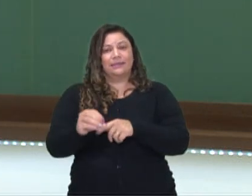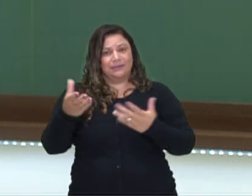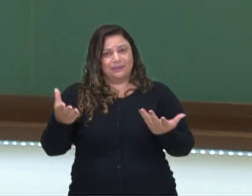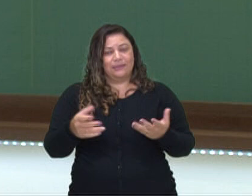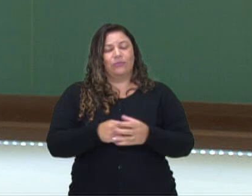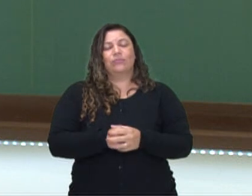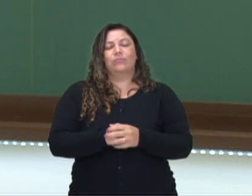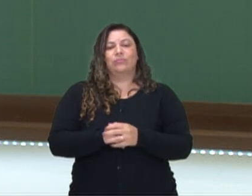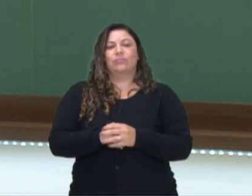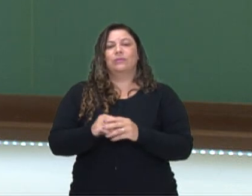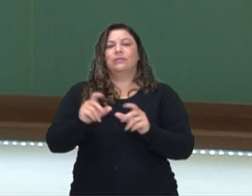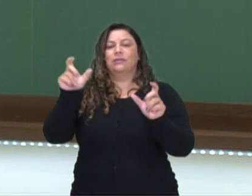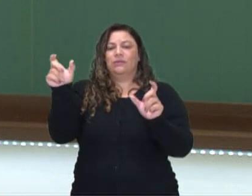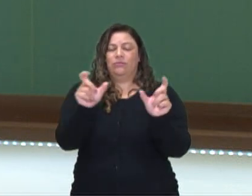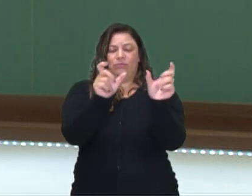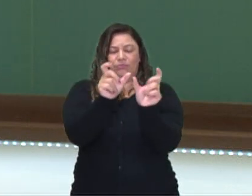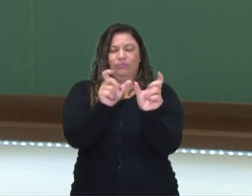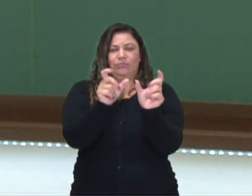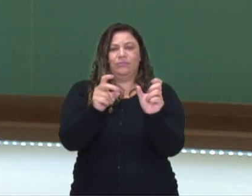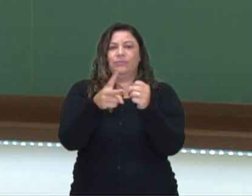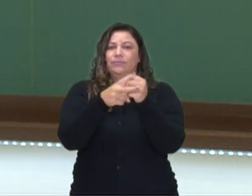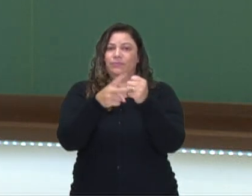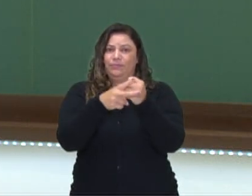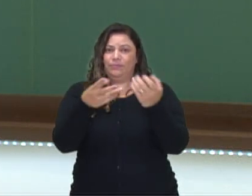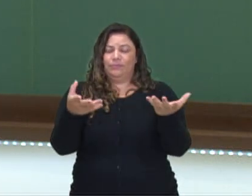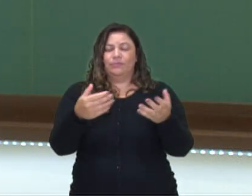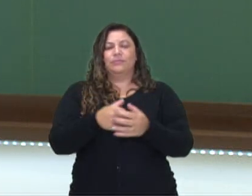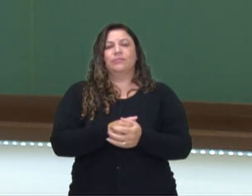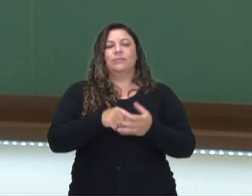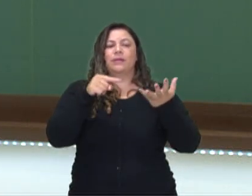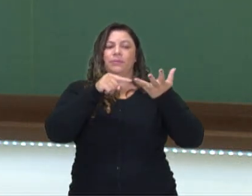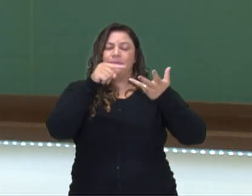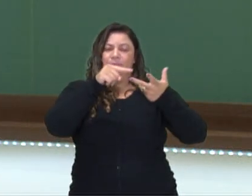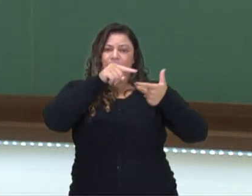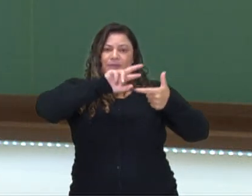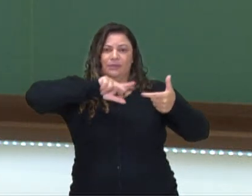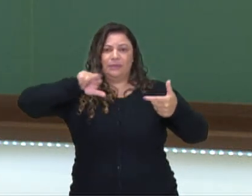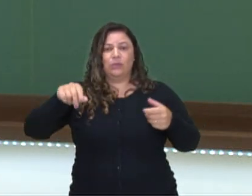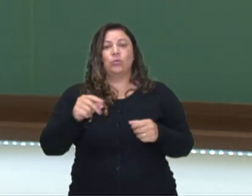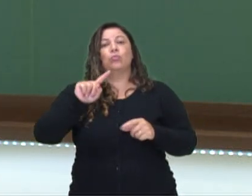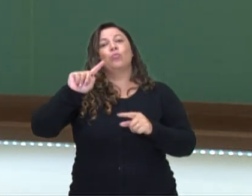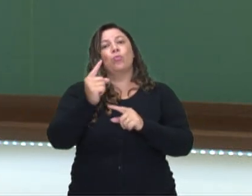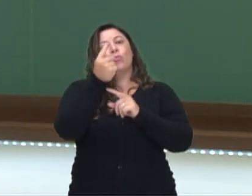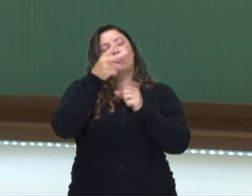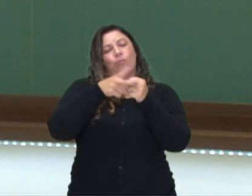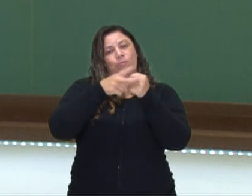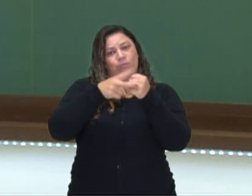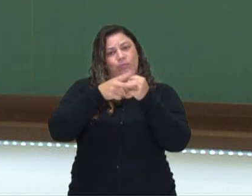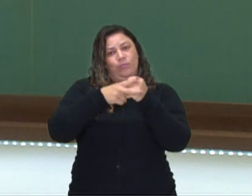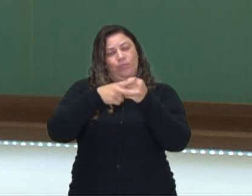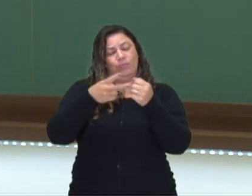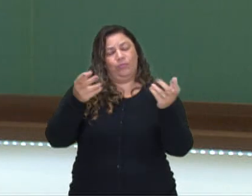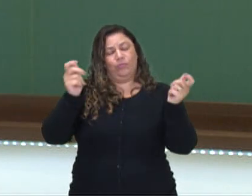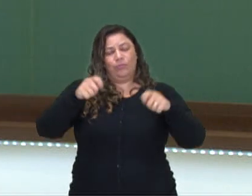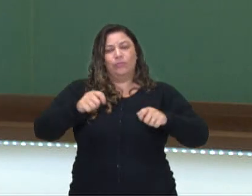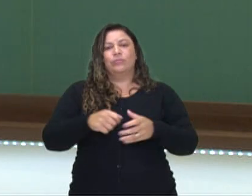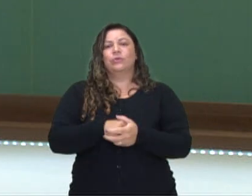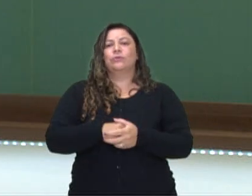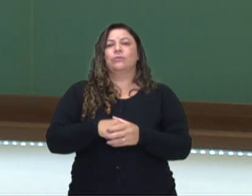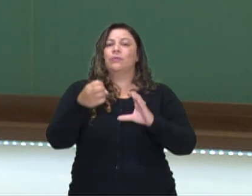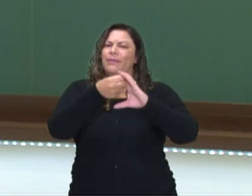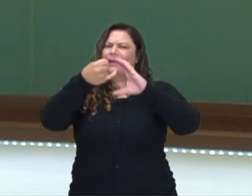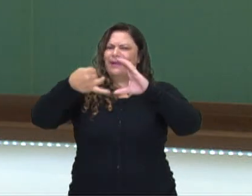núcleo é o verbo instituir. O predicado verbal tem como núcleo um verbo, um nominal, um estado, uma